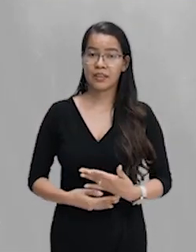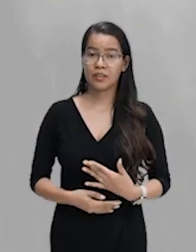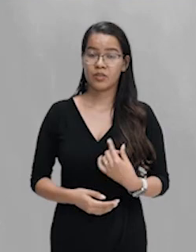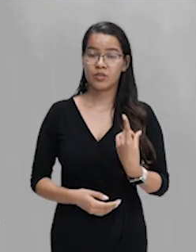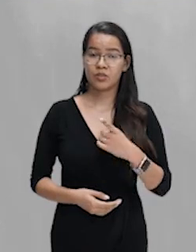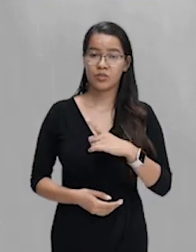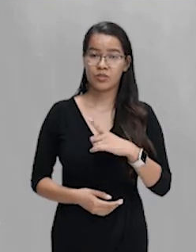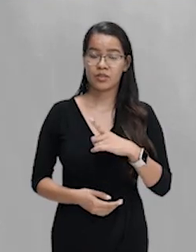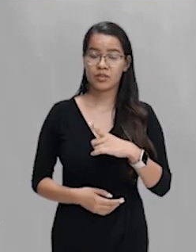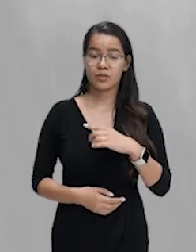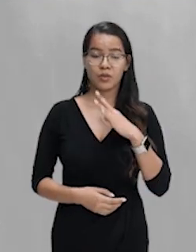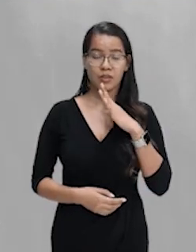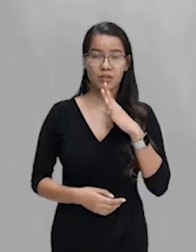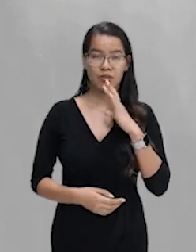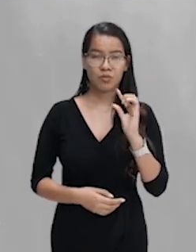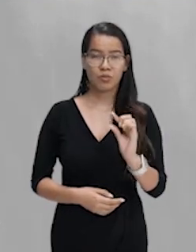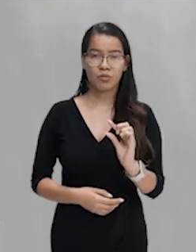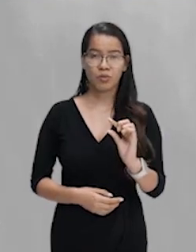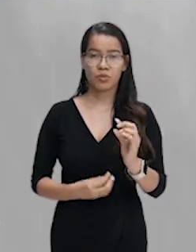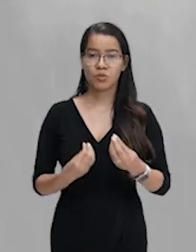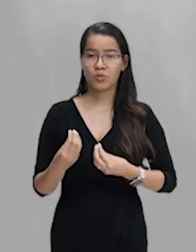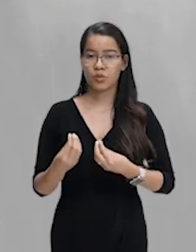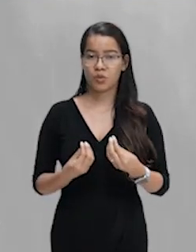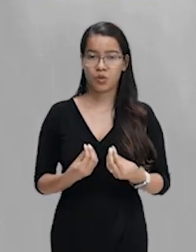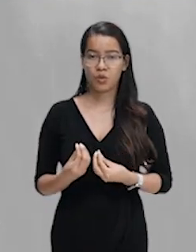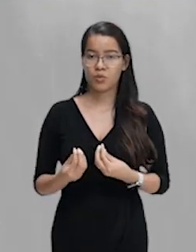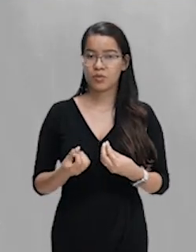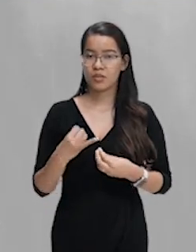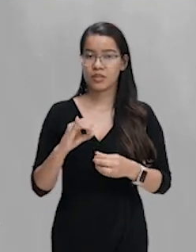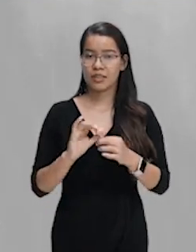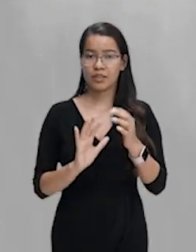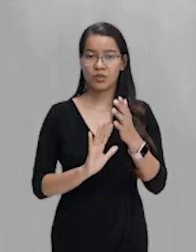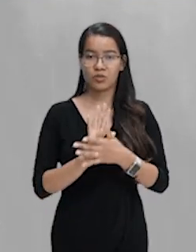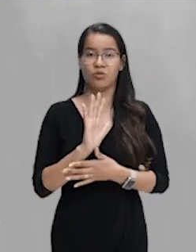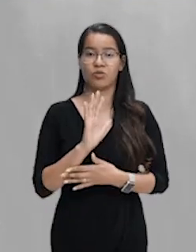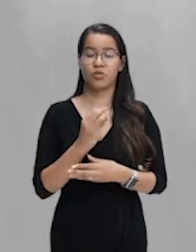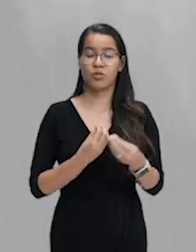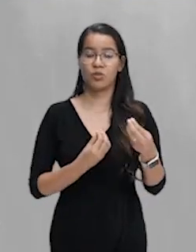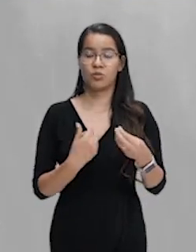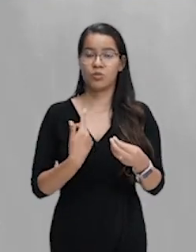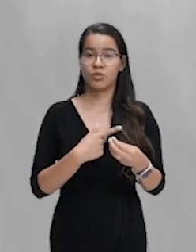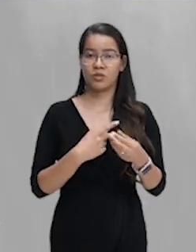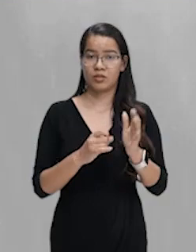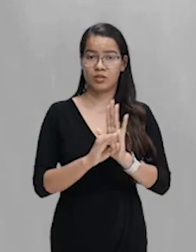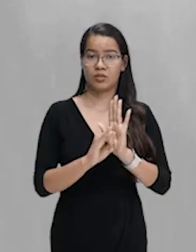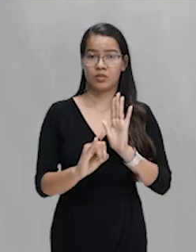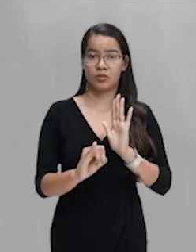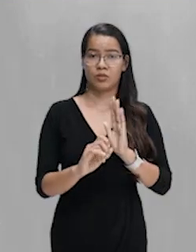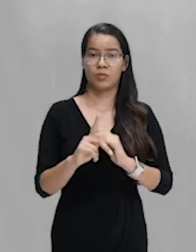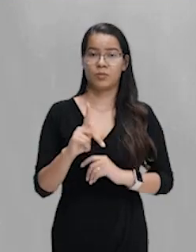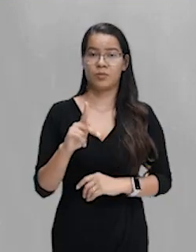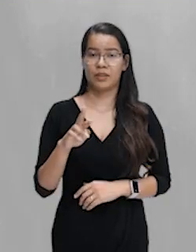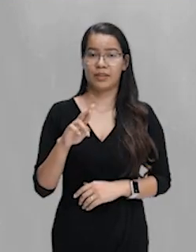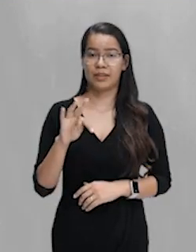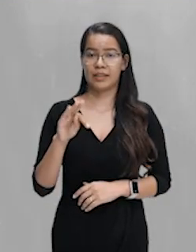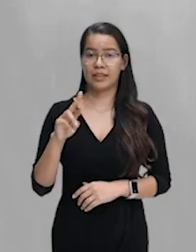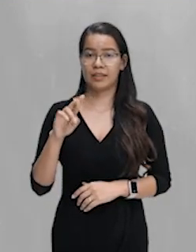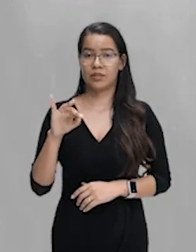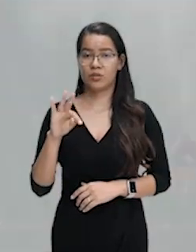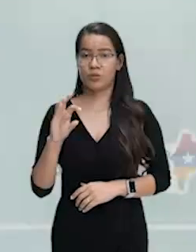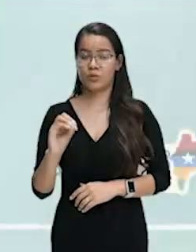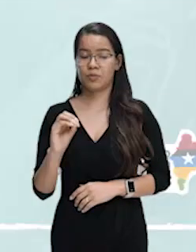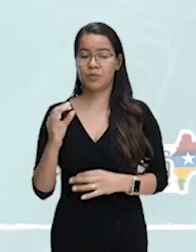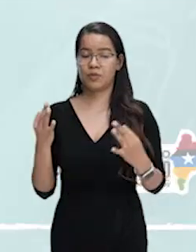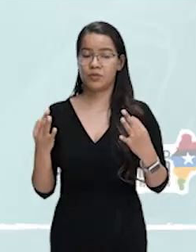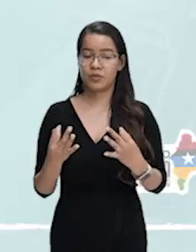vai conhecer um pouquinho de como que se constrói, como que nós identificamos o pretérito